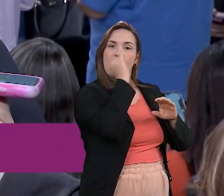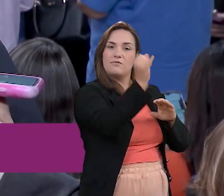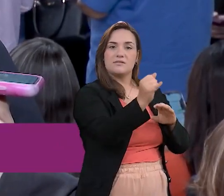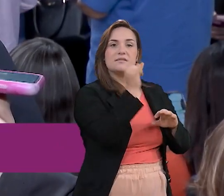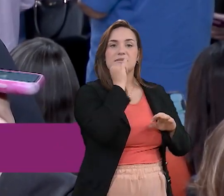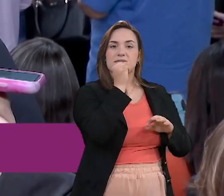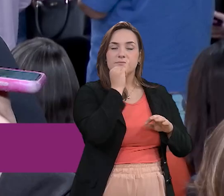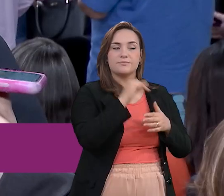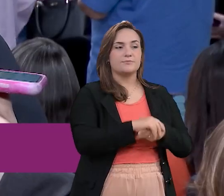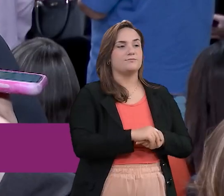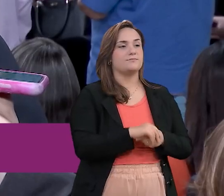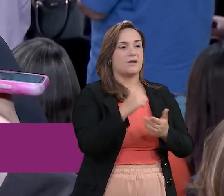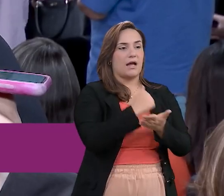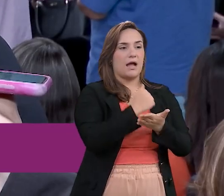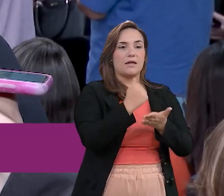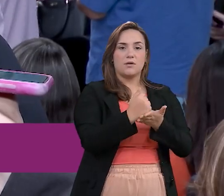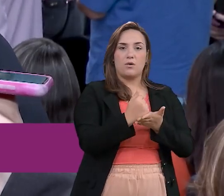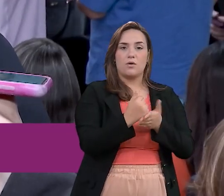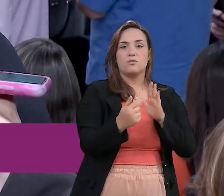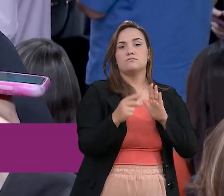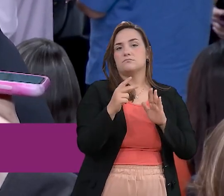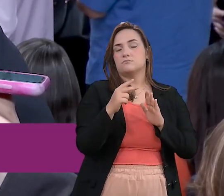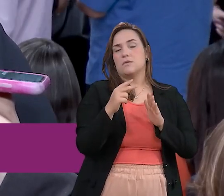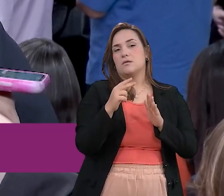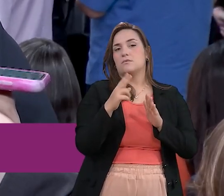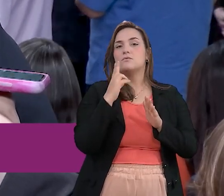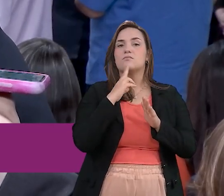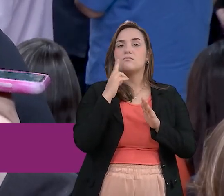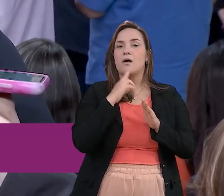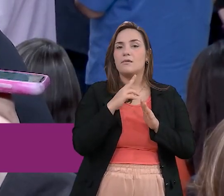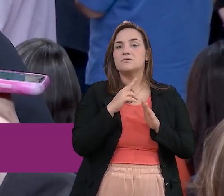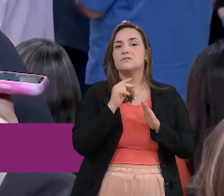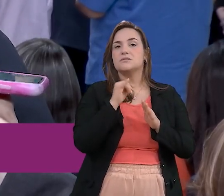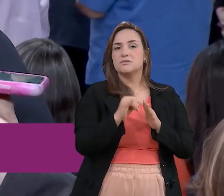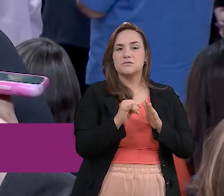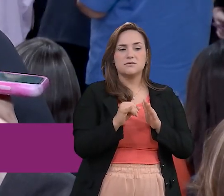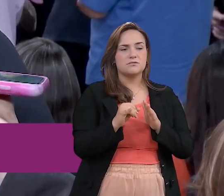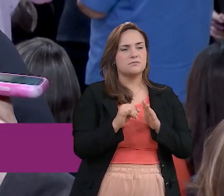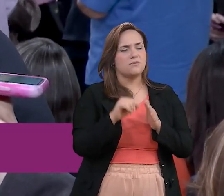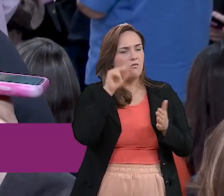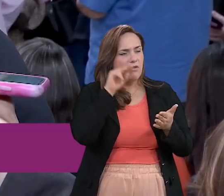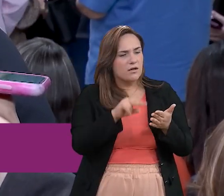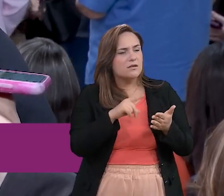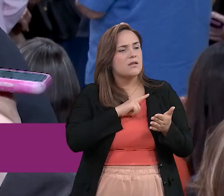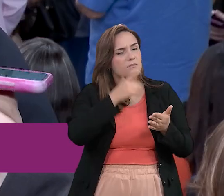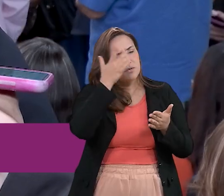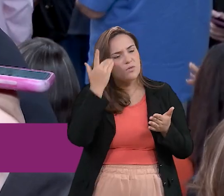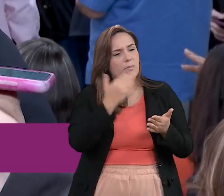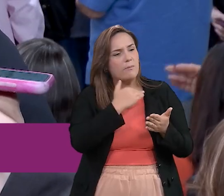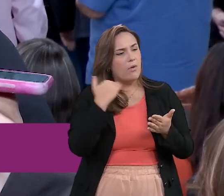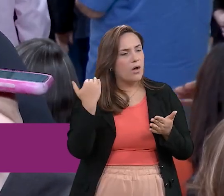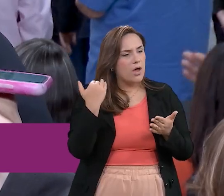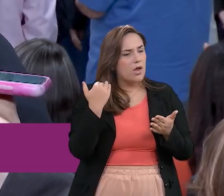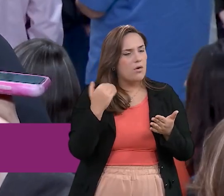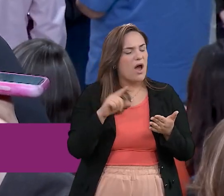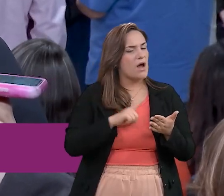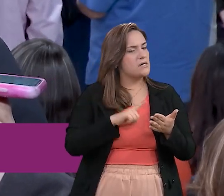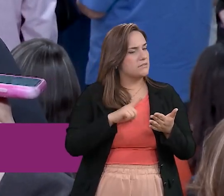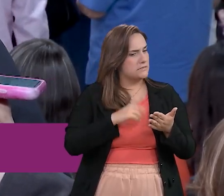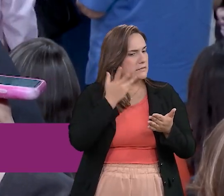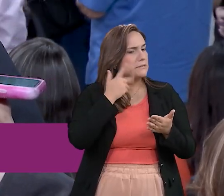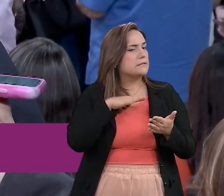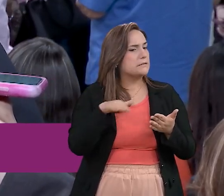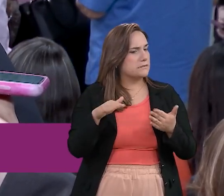feita através dos cartórios extrajudiciais de Rego civil eh no sentido de toda vez que se anota o falecimento de alguém que